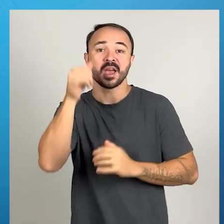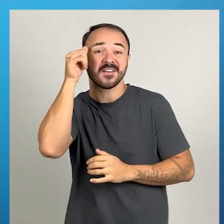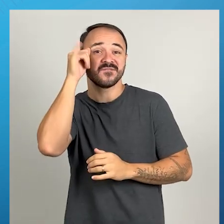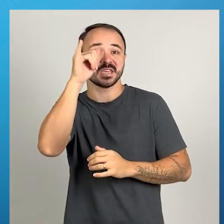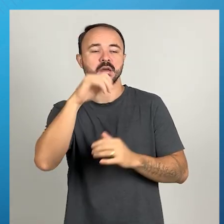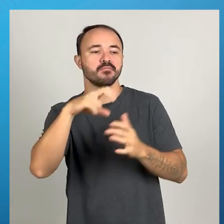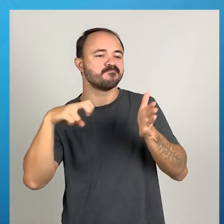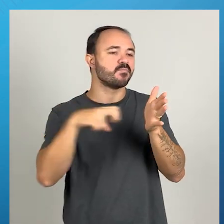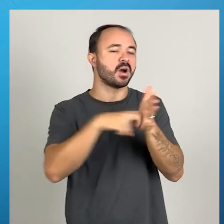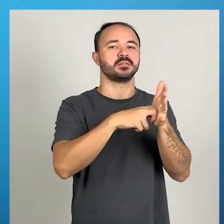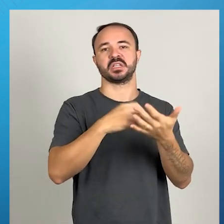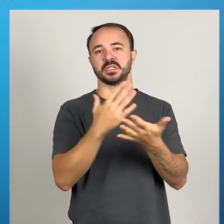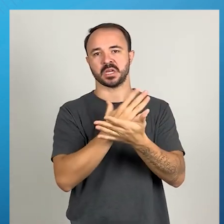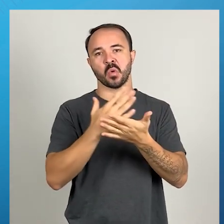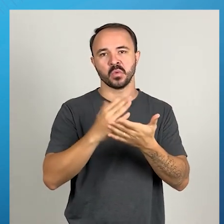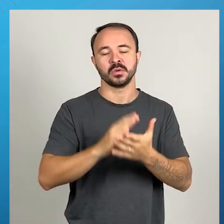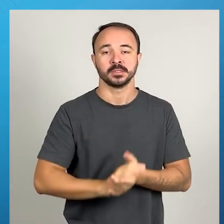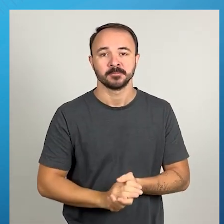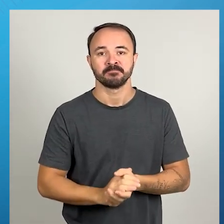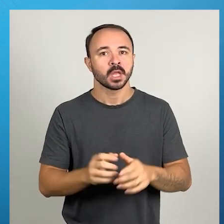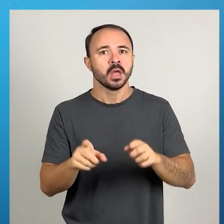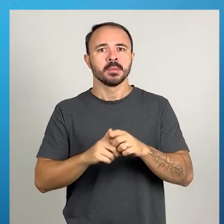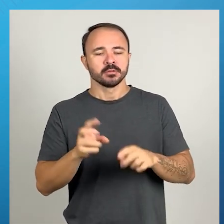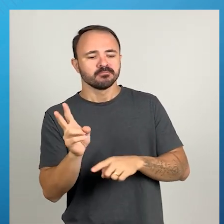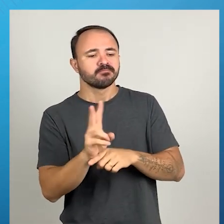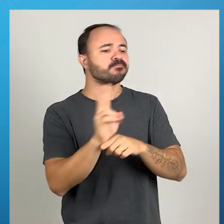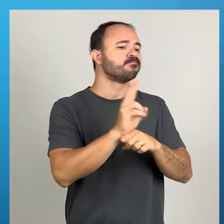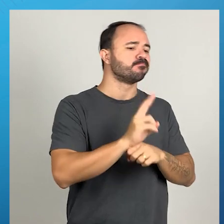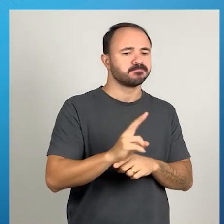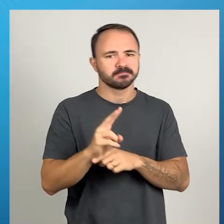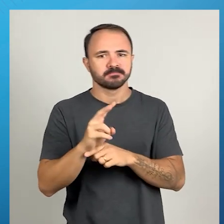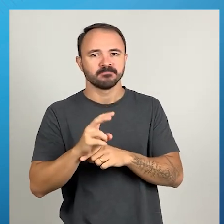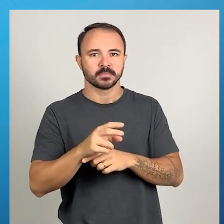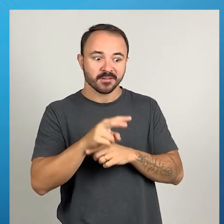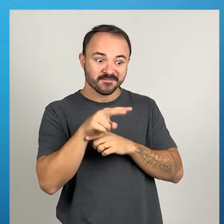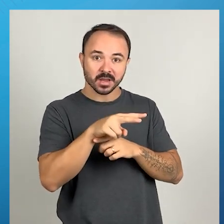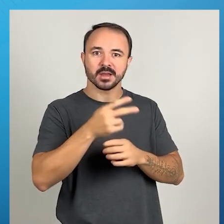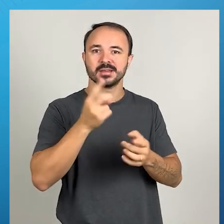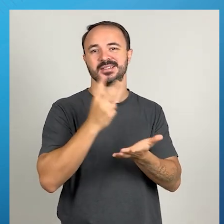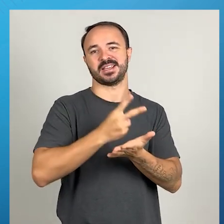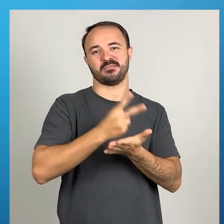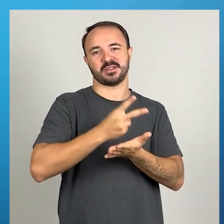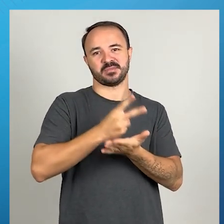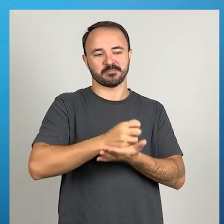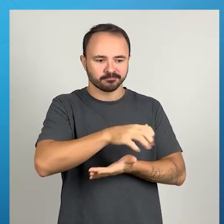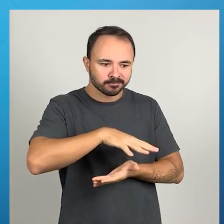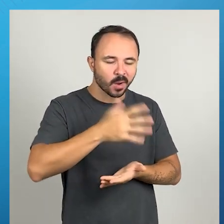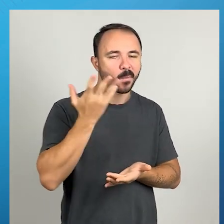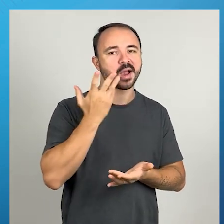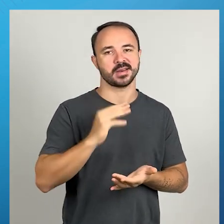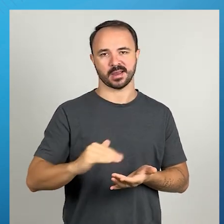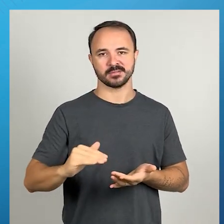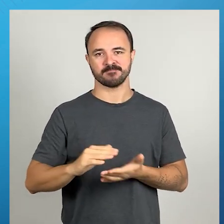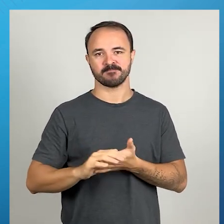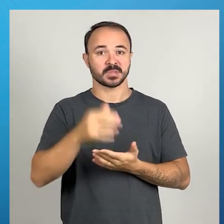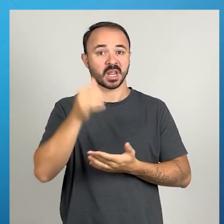algum tipo de acidente. A supervisão constante de um adulto para evitar acidentes. Então, o adulto ele deve estar ali observando atentamente,